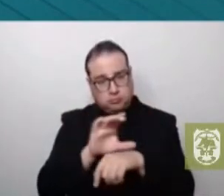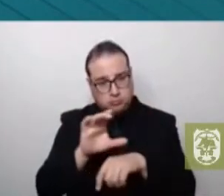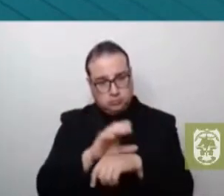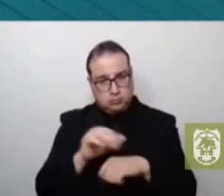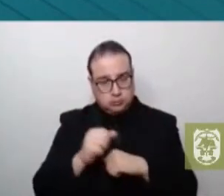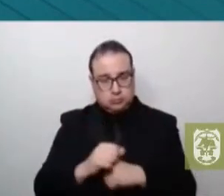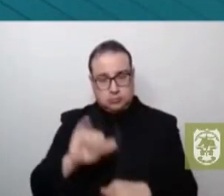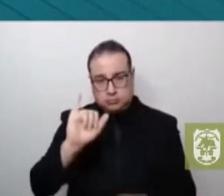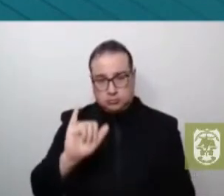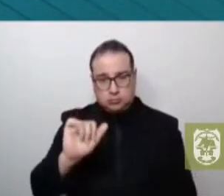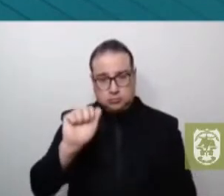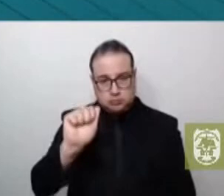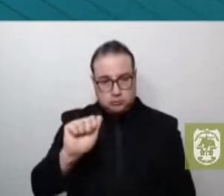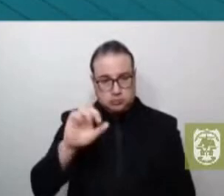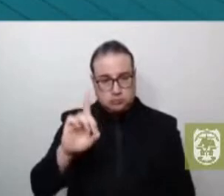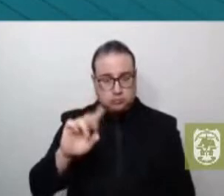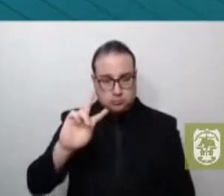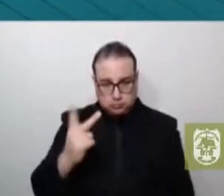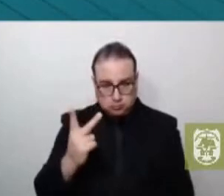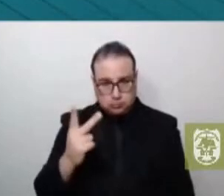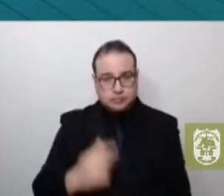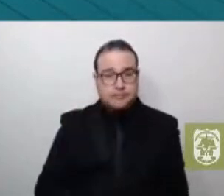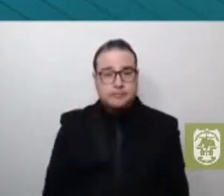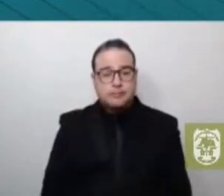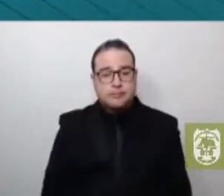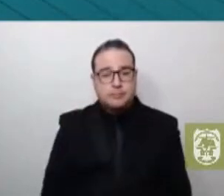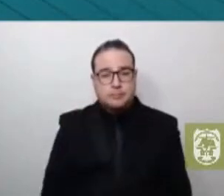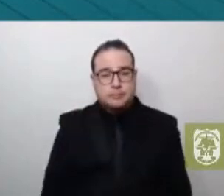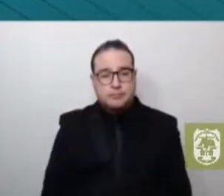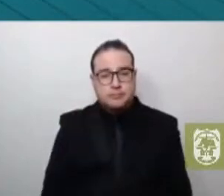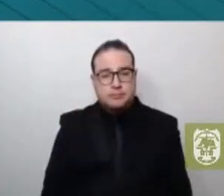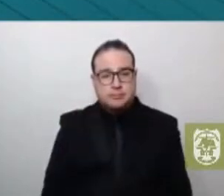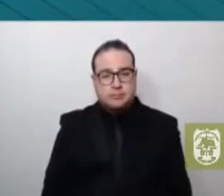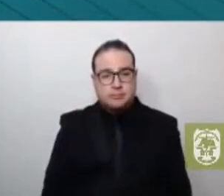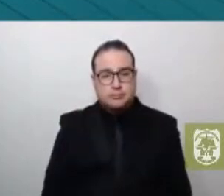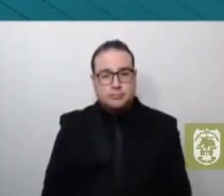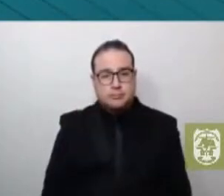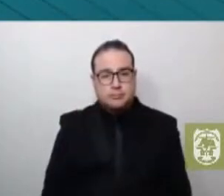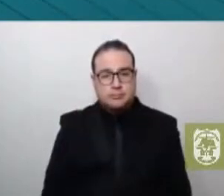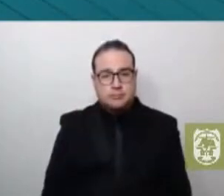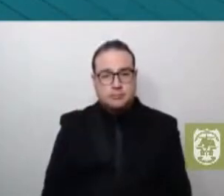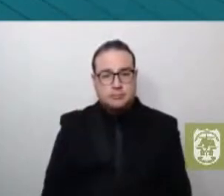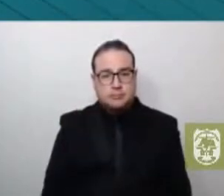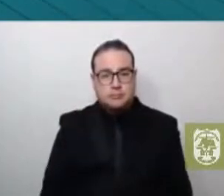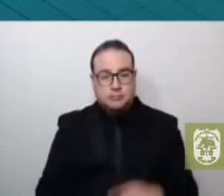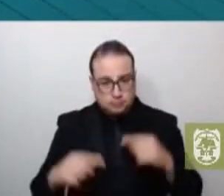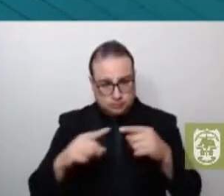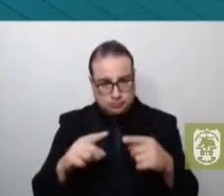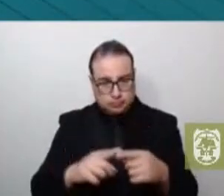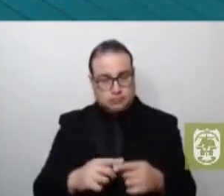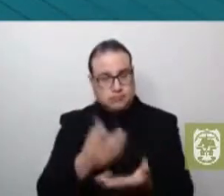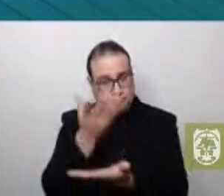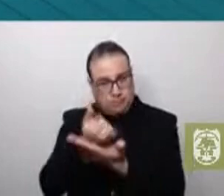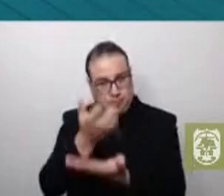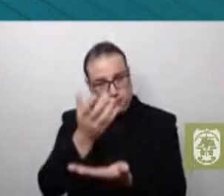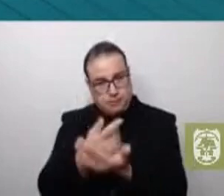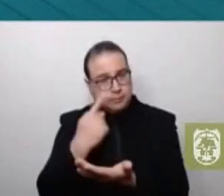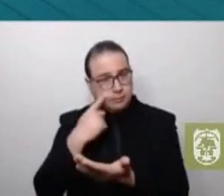com dados que já constam em tribunais brasileiros. Por meio de um painel de dados, será possível ver